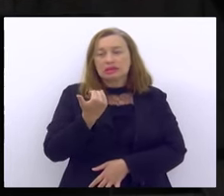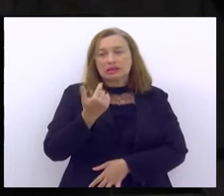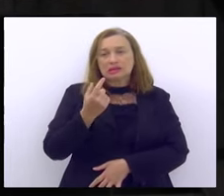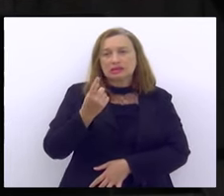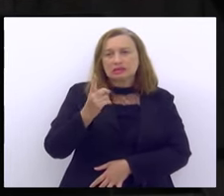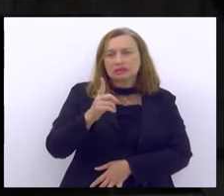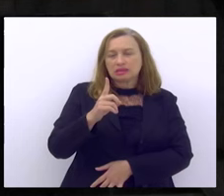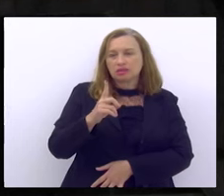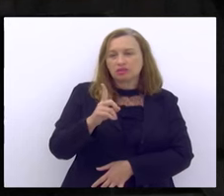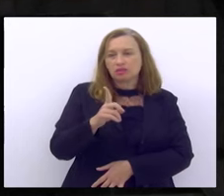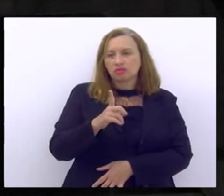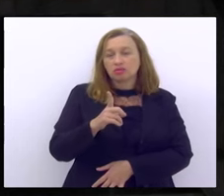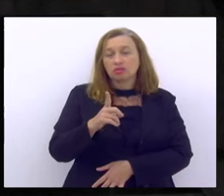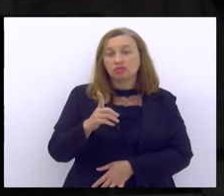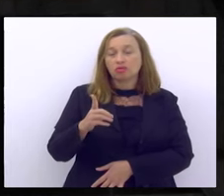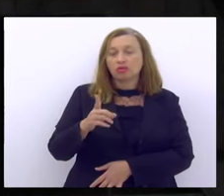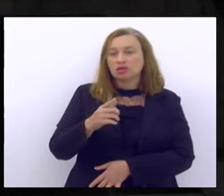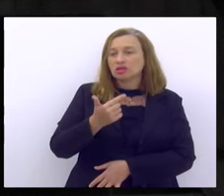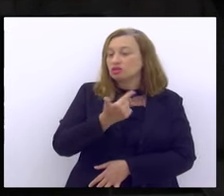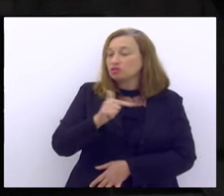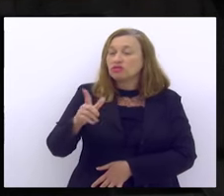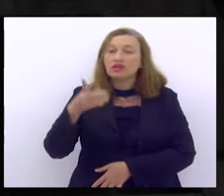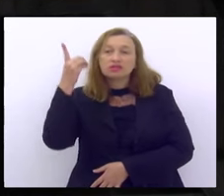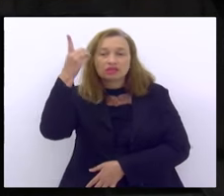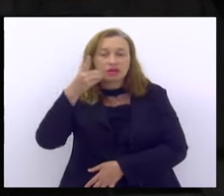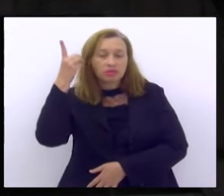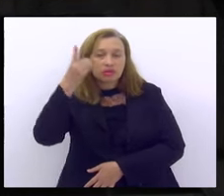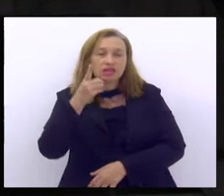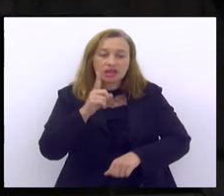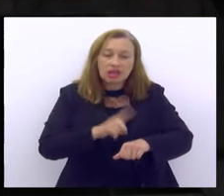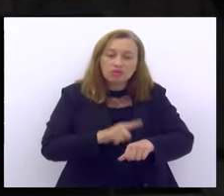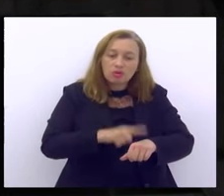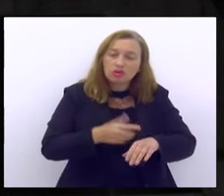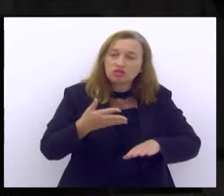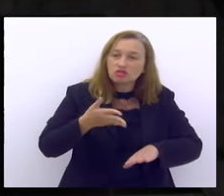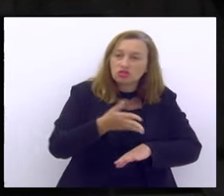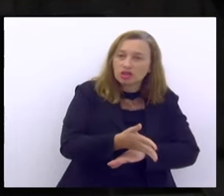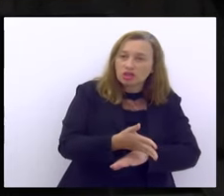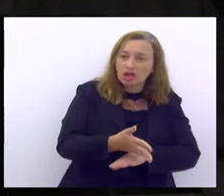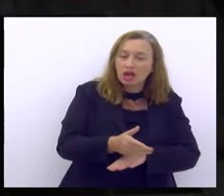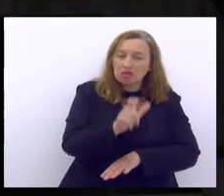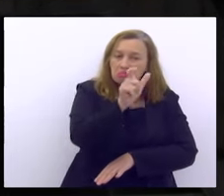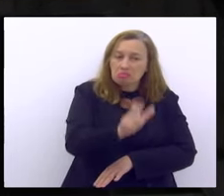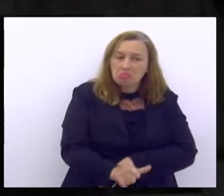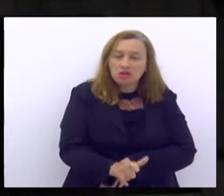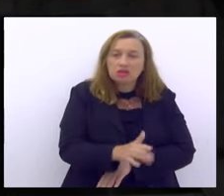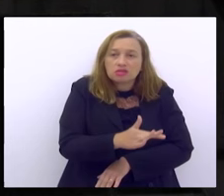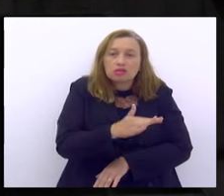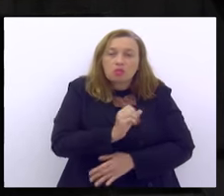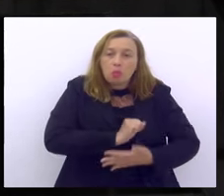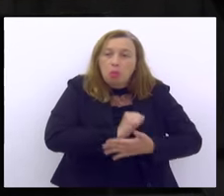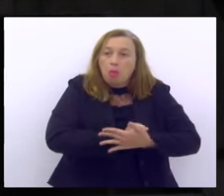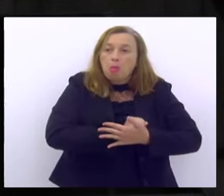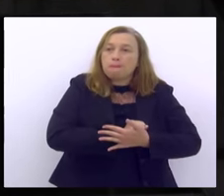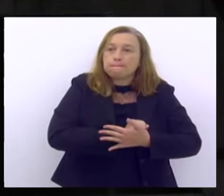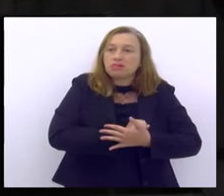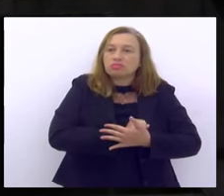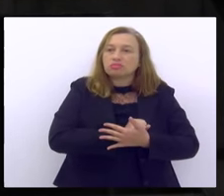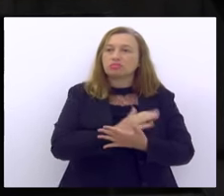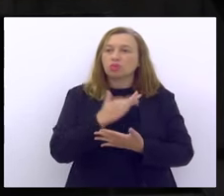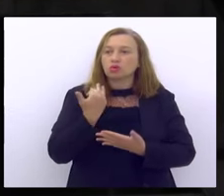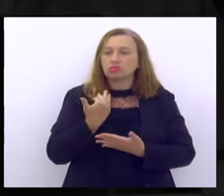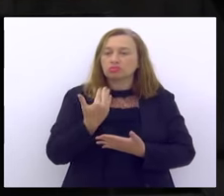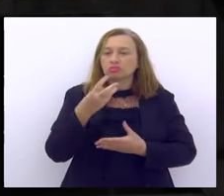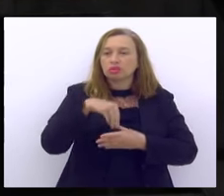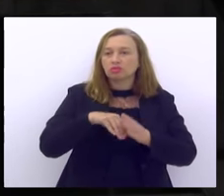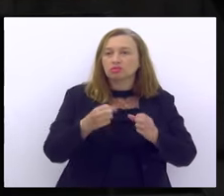nós, deputados, a chegar naquele momento, aquela senhora tinha infartado dentro do carro.